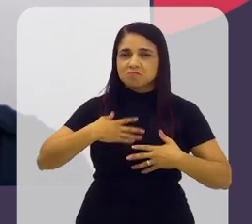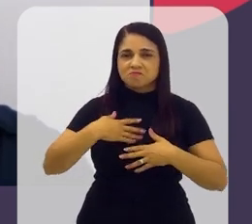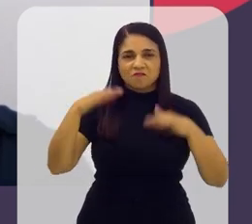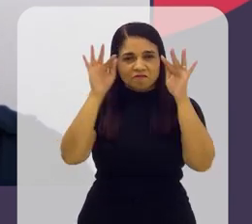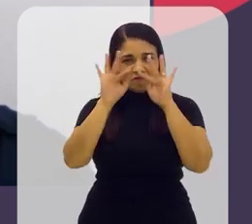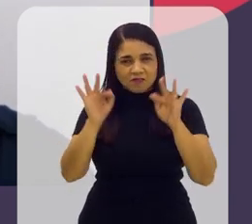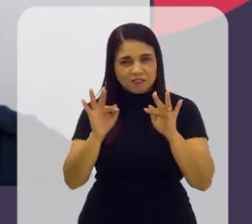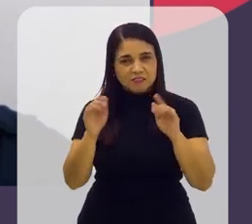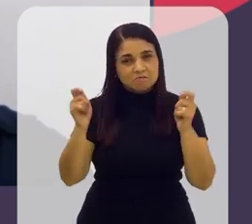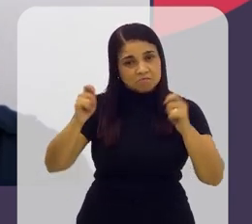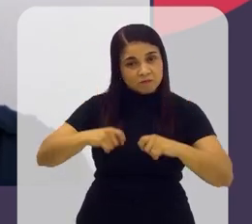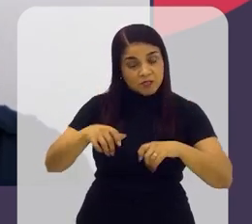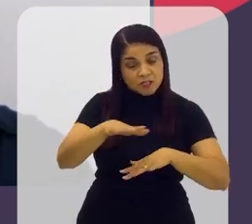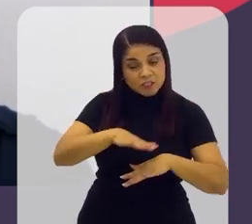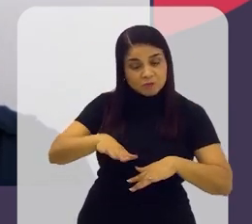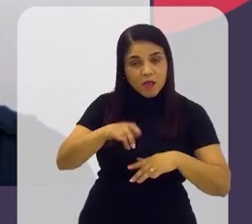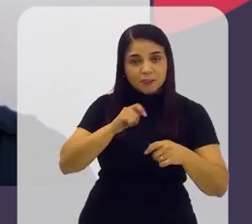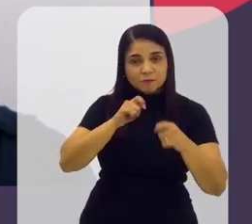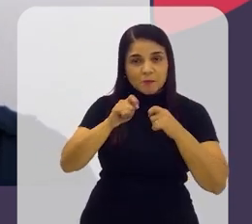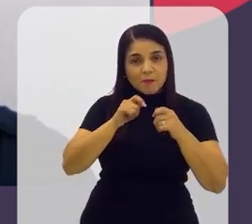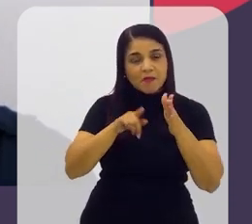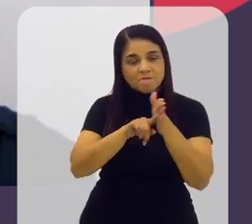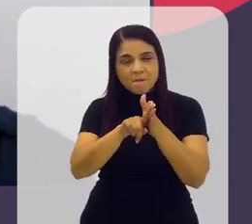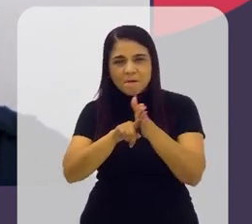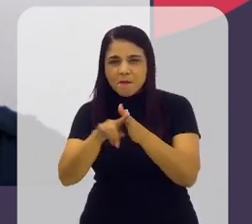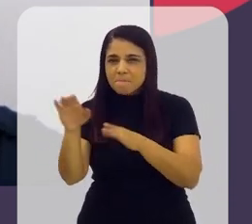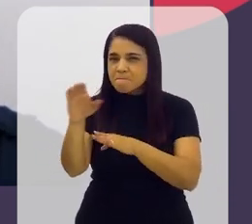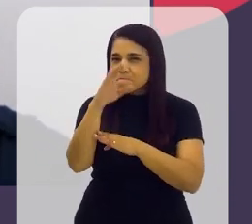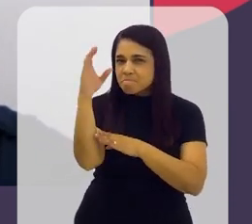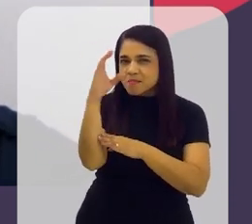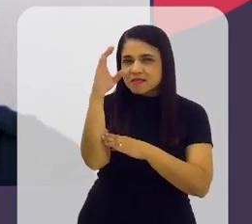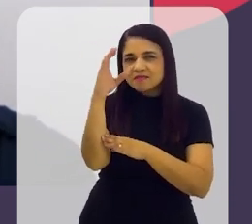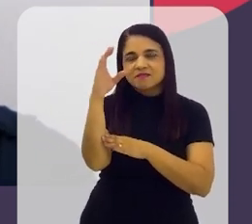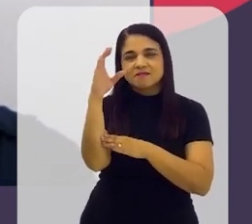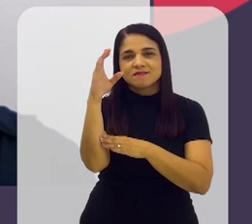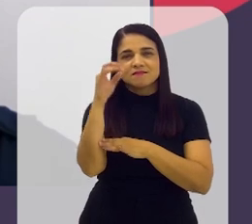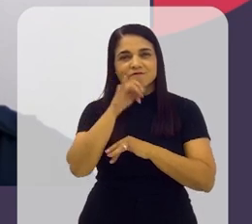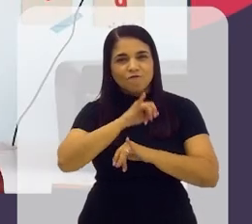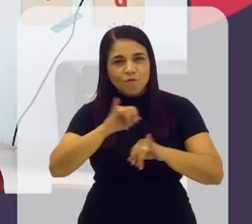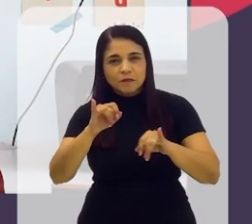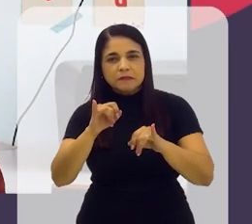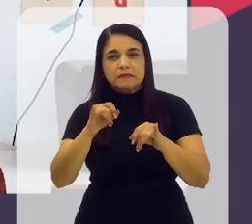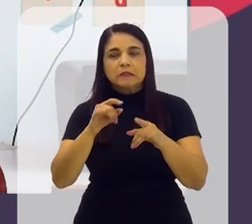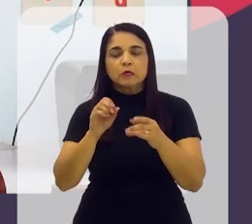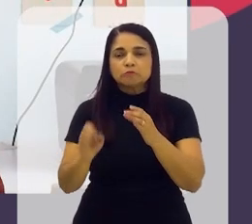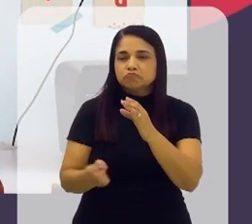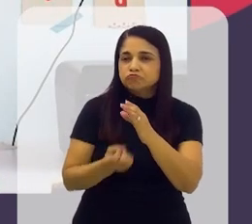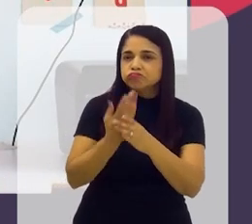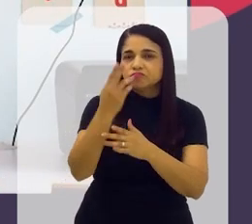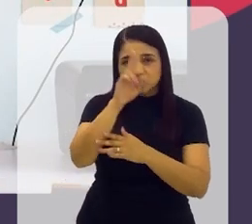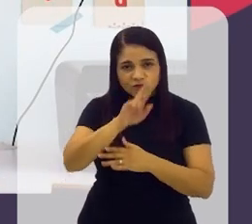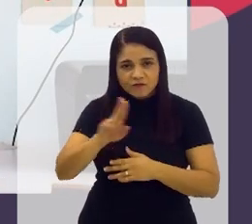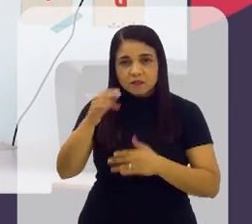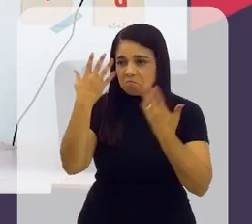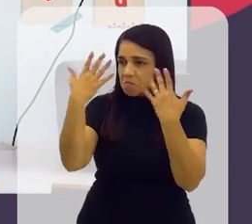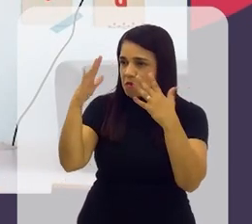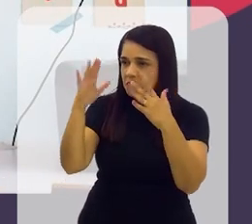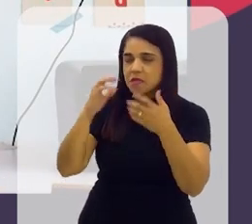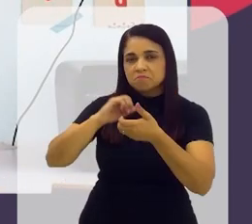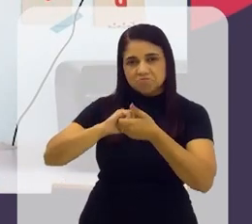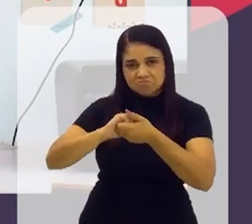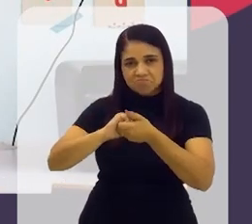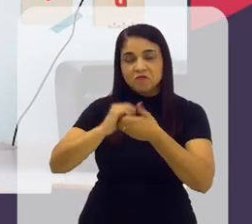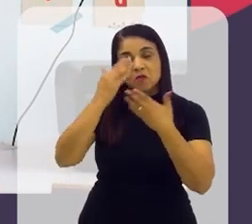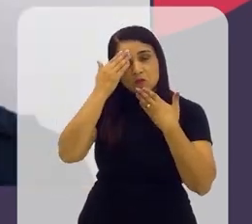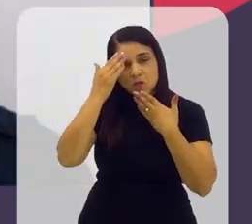muito feliz da gente poder ter esse espaço para falar de pesquisa, para falar do que o pessoal está produzindo nas universidades. Parabéns